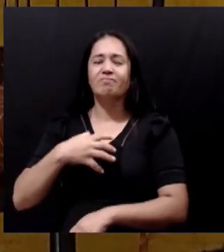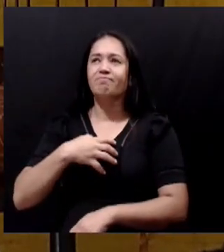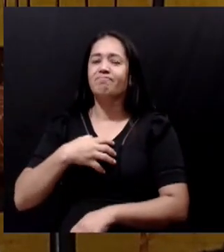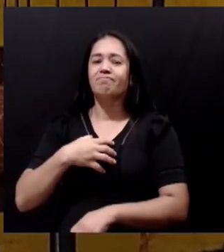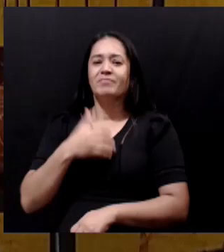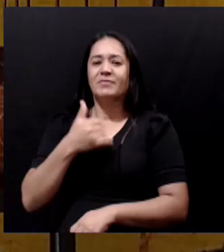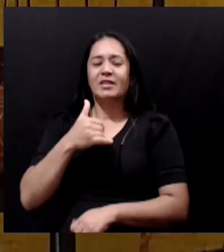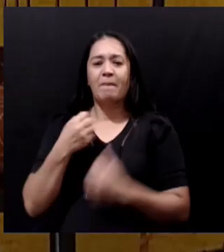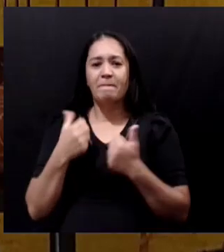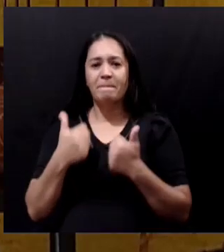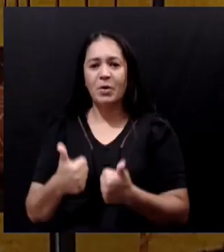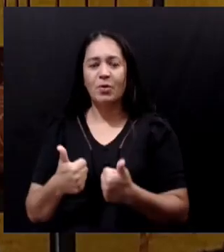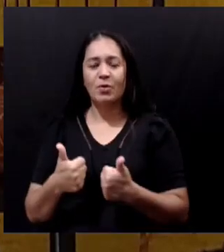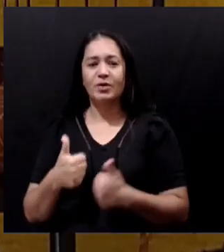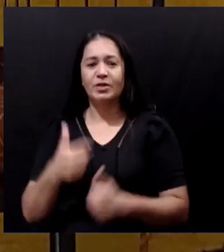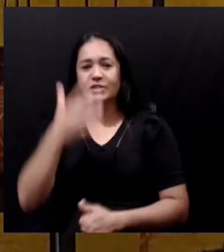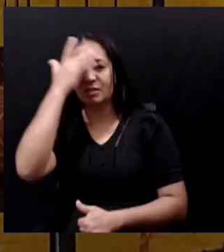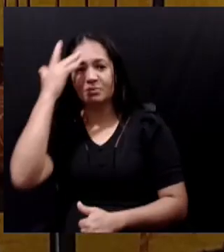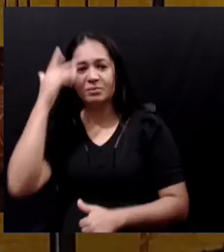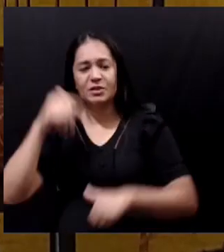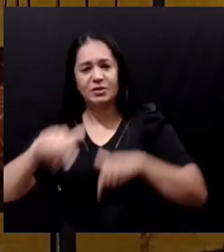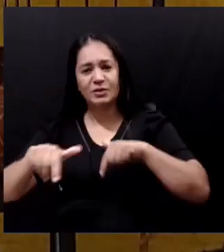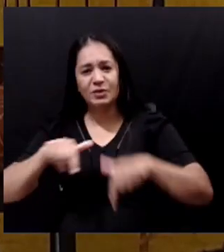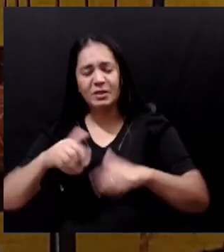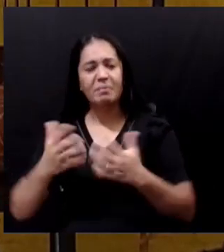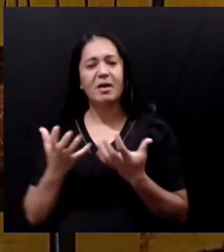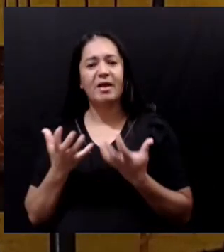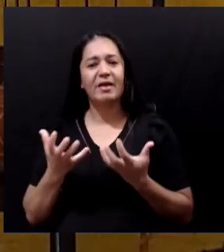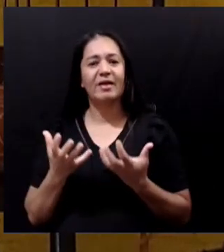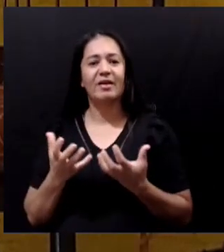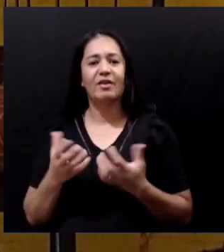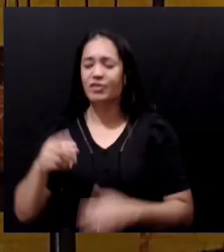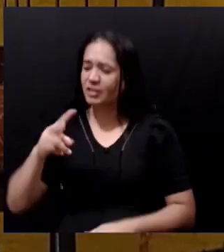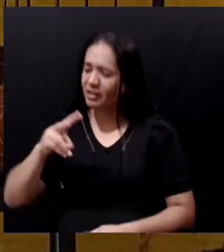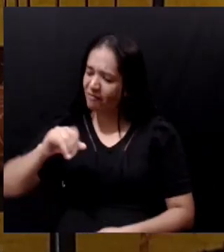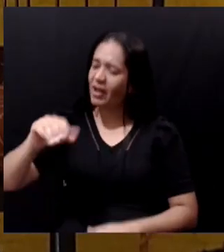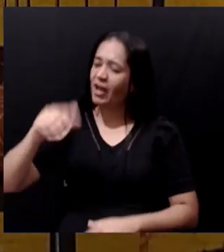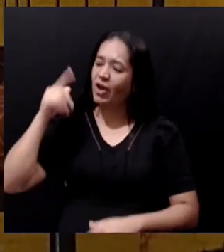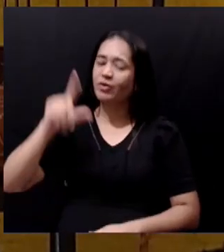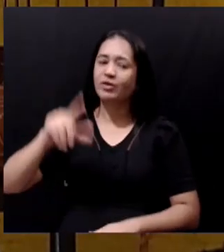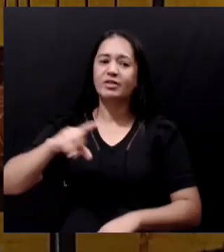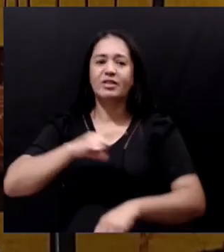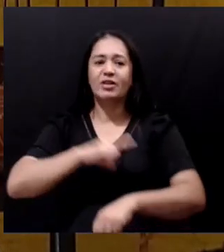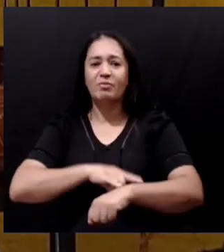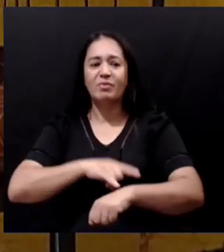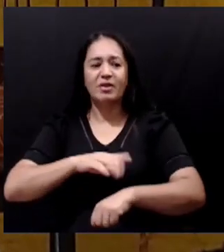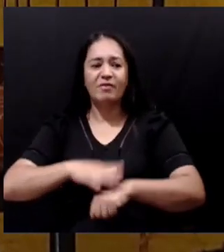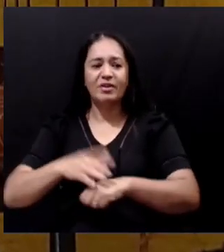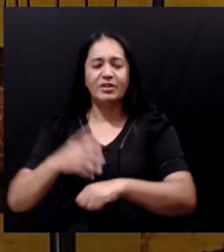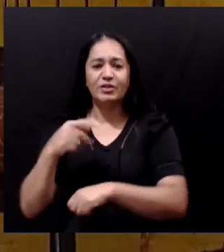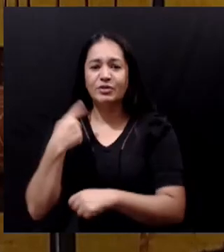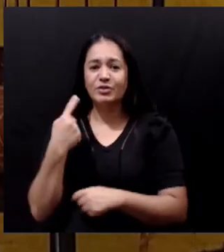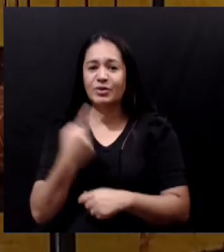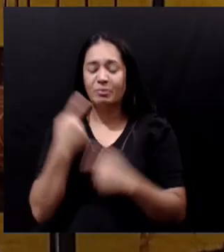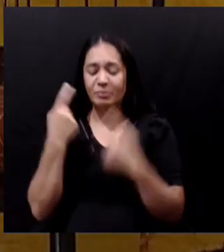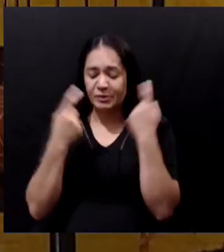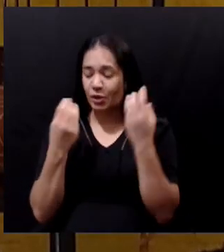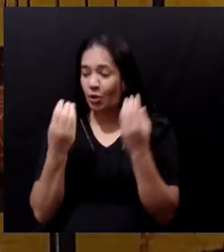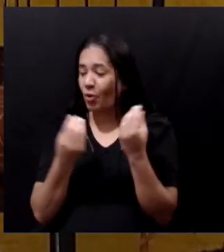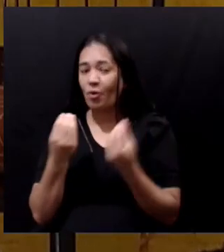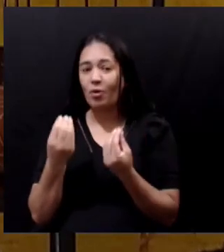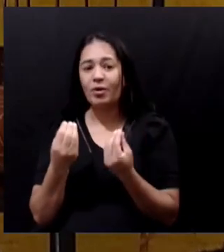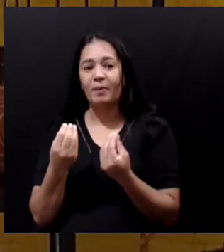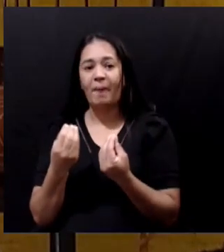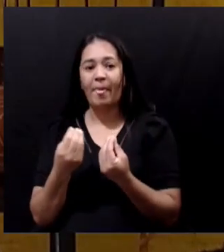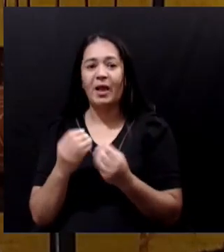trabalhar, que não tem preguiça. E vocês vão conseguir fazer o banheiro, e nós ficamos preocupados de onde que vai surgir o banheiro. Surgiu o banheiro,